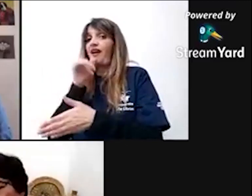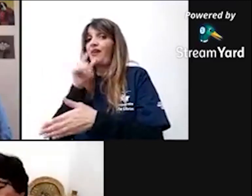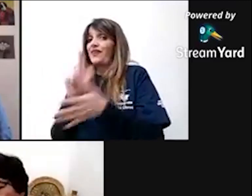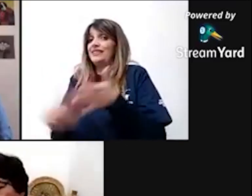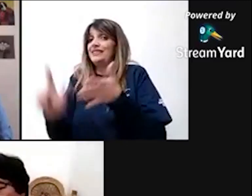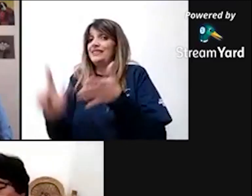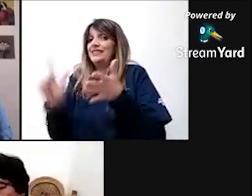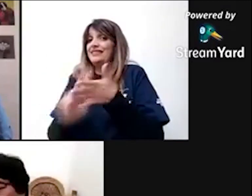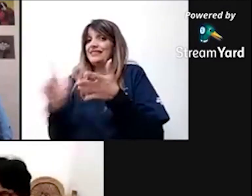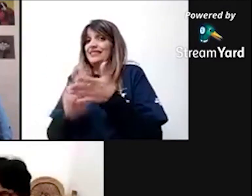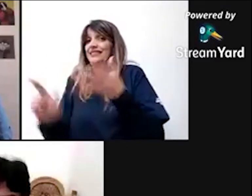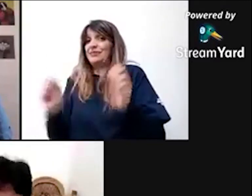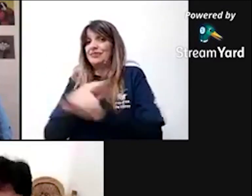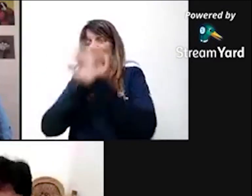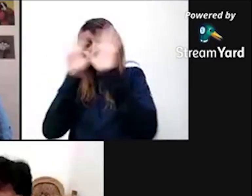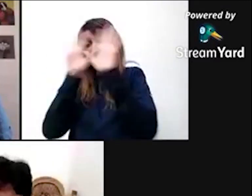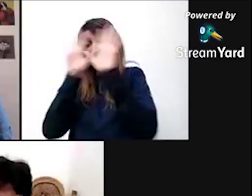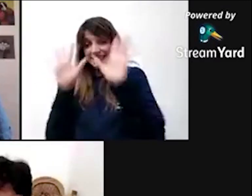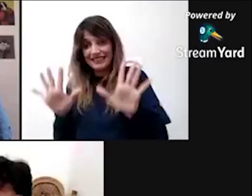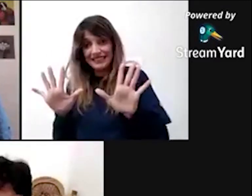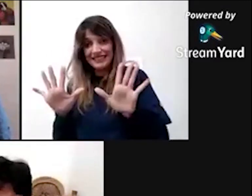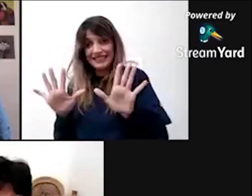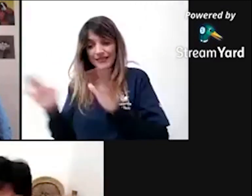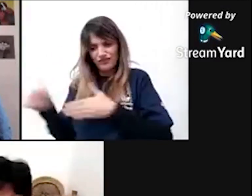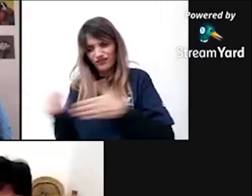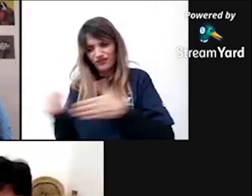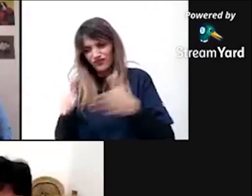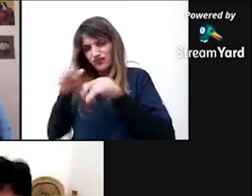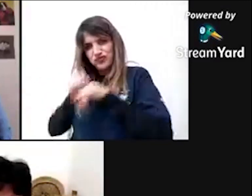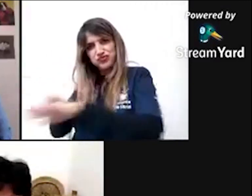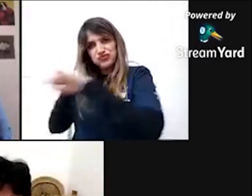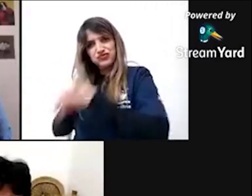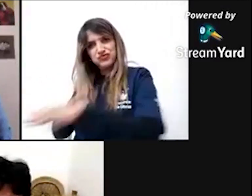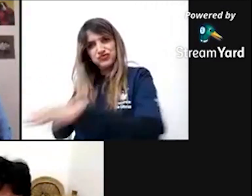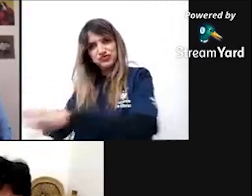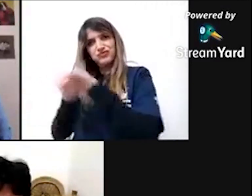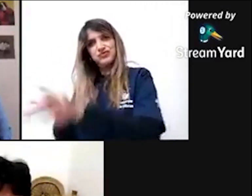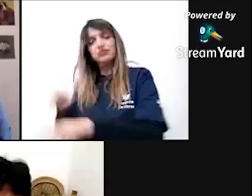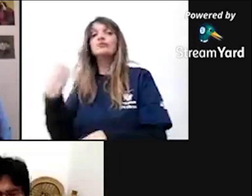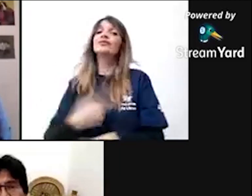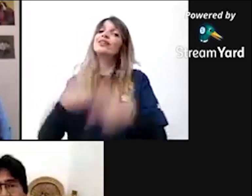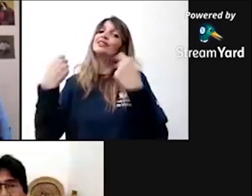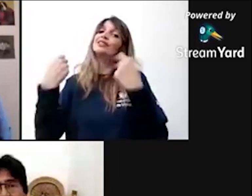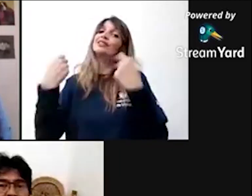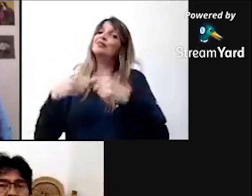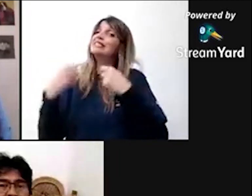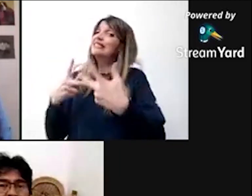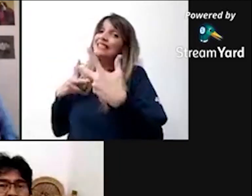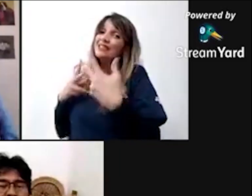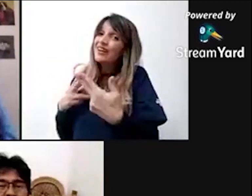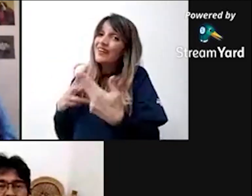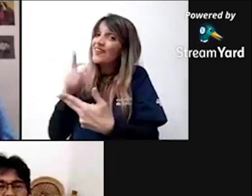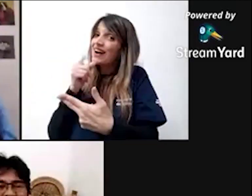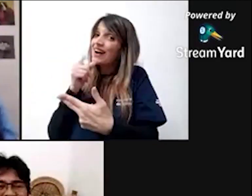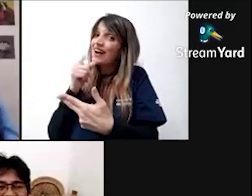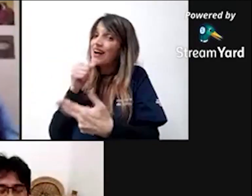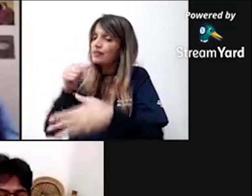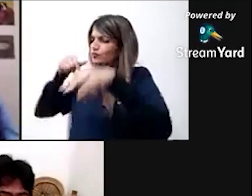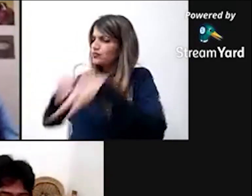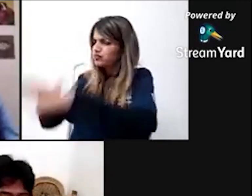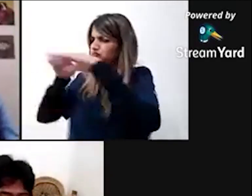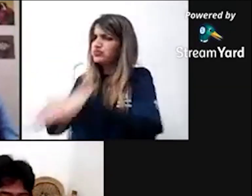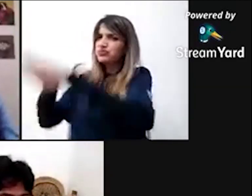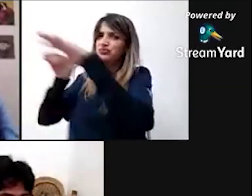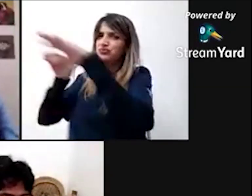água clara, água corrente. A gente tem que ser água corrente, né? Porque quando